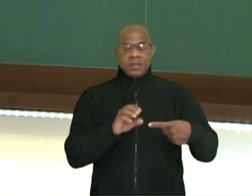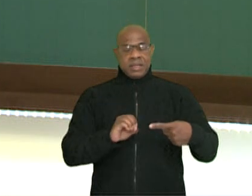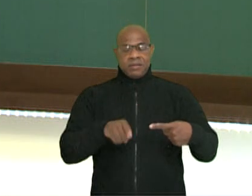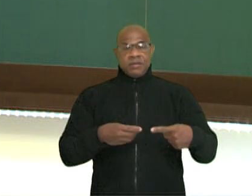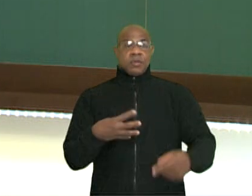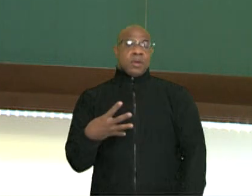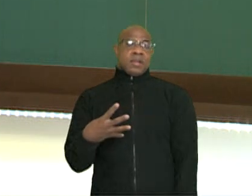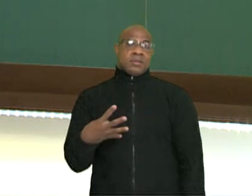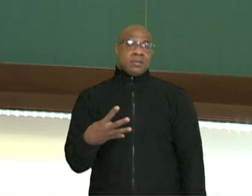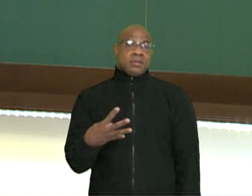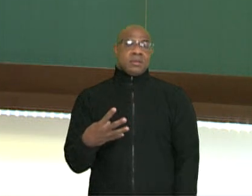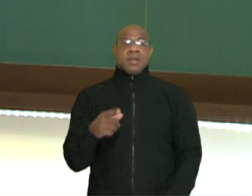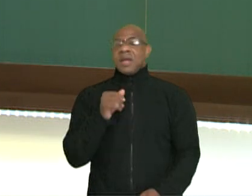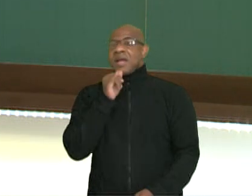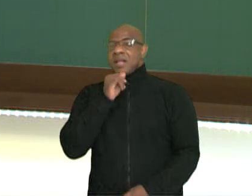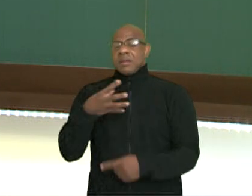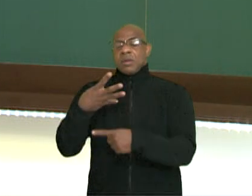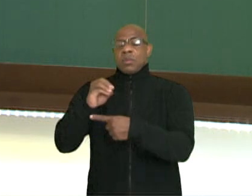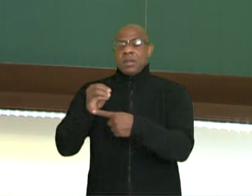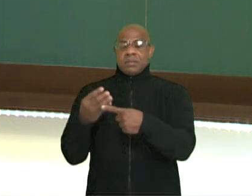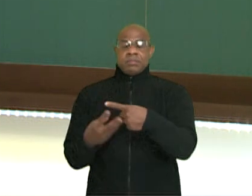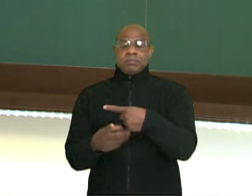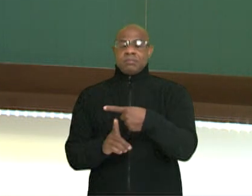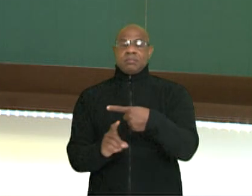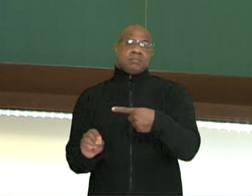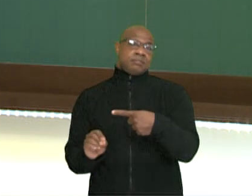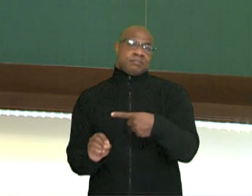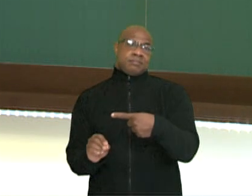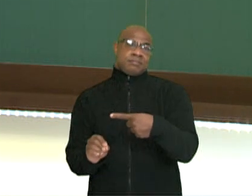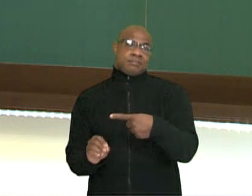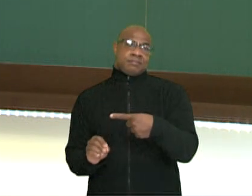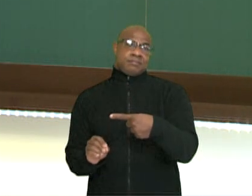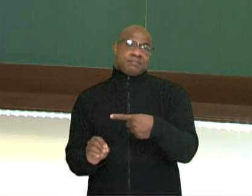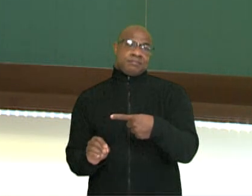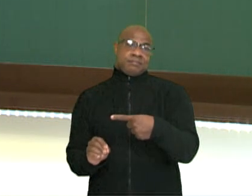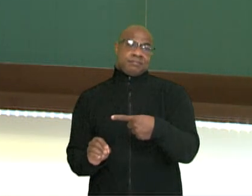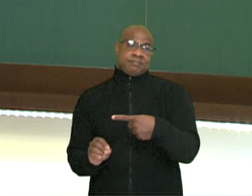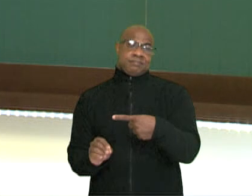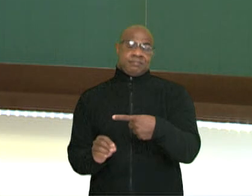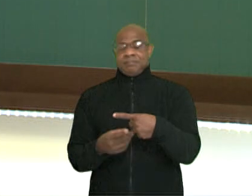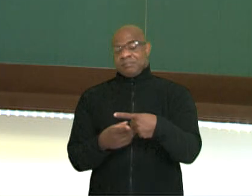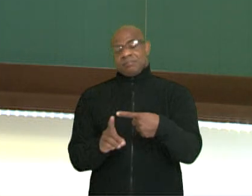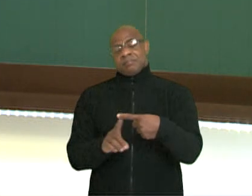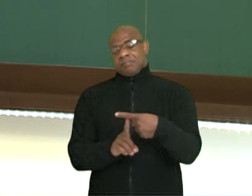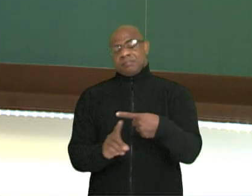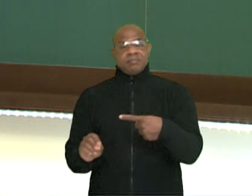mesma coisa que 4 décimos, ou então 40 centésimos.